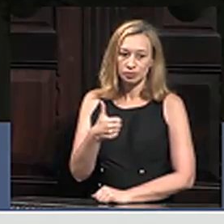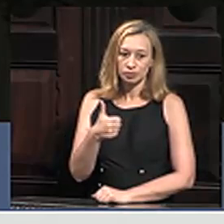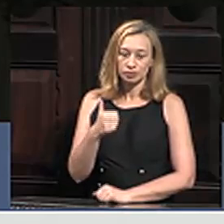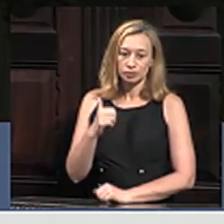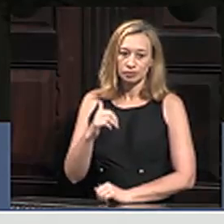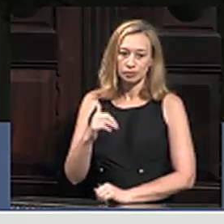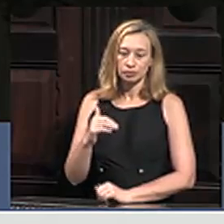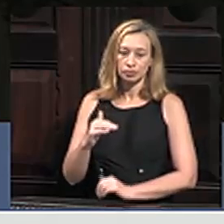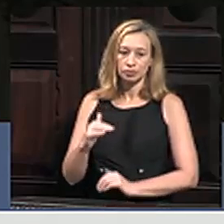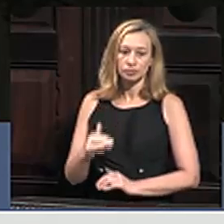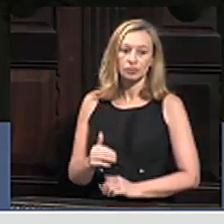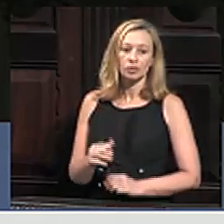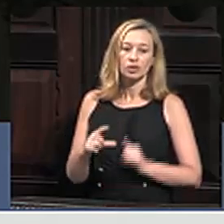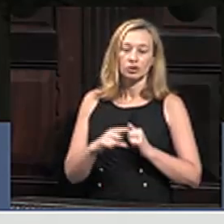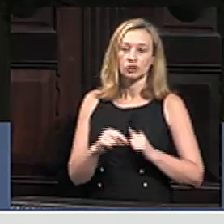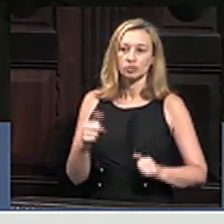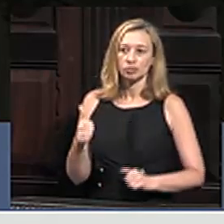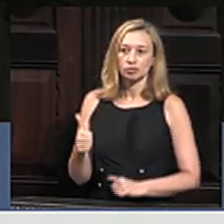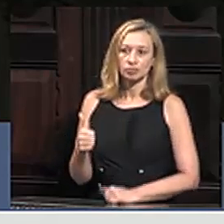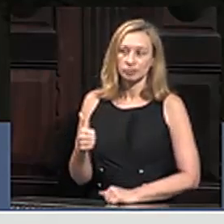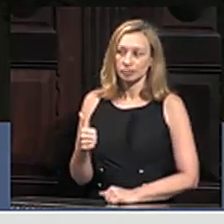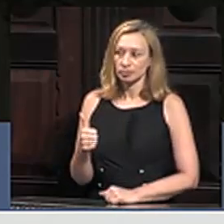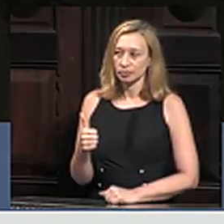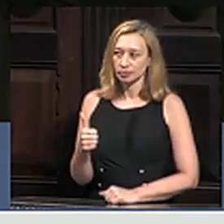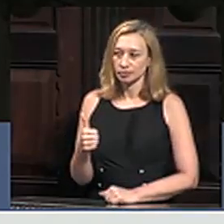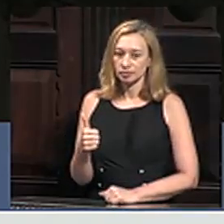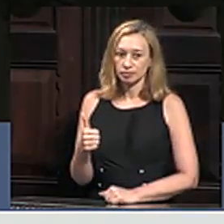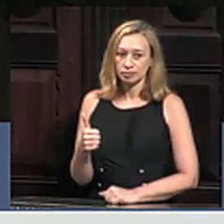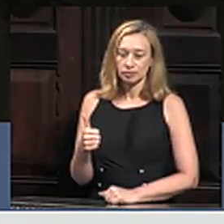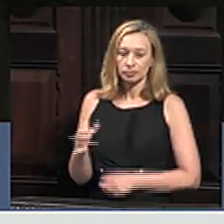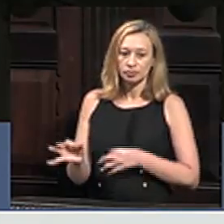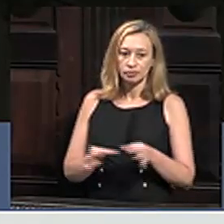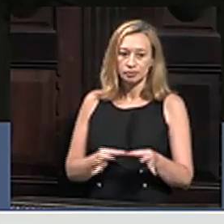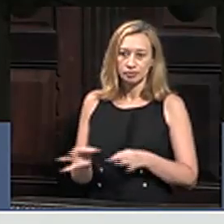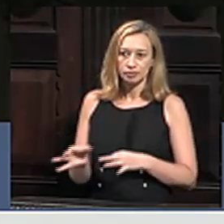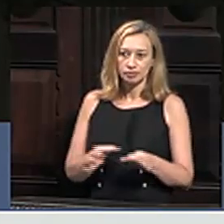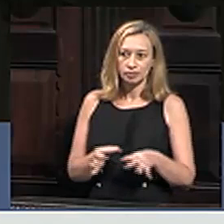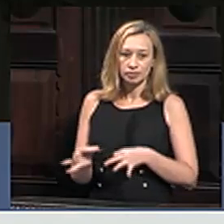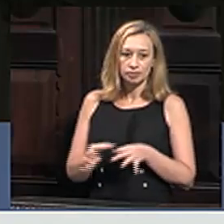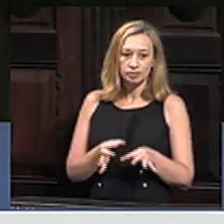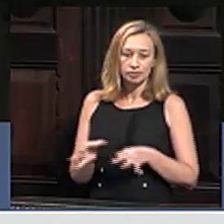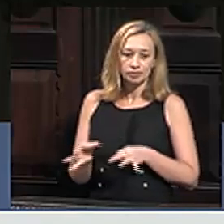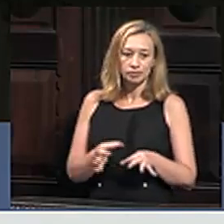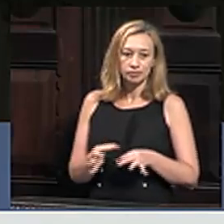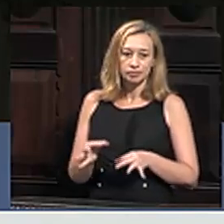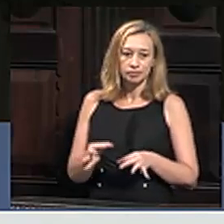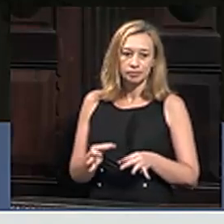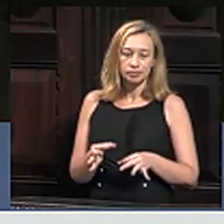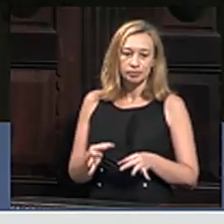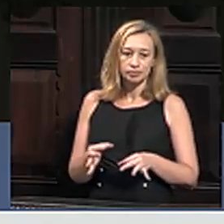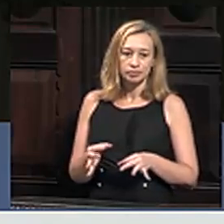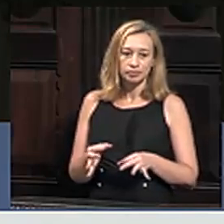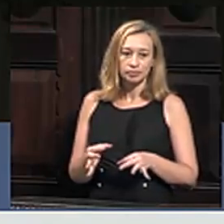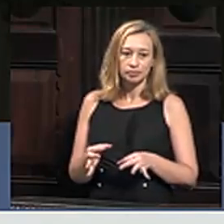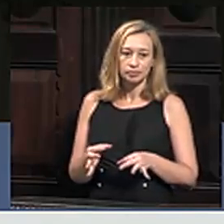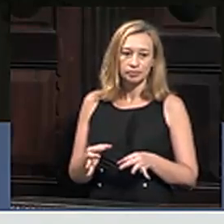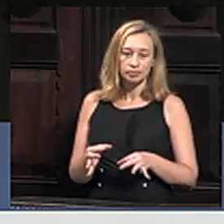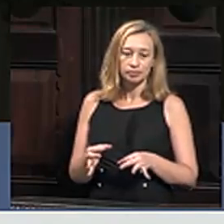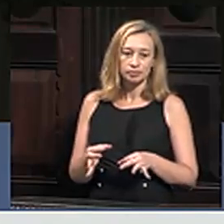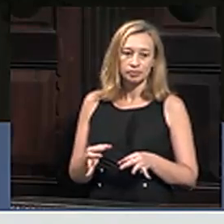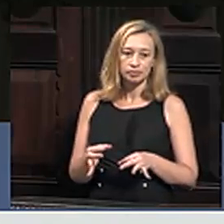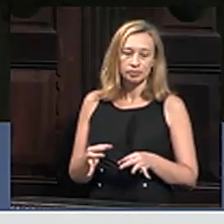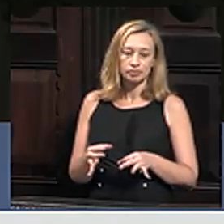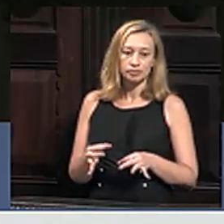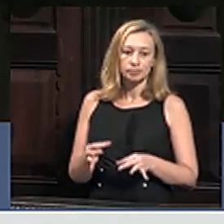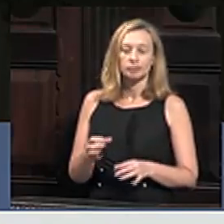supressiva ao artigo 1º, mutila o projeto a rejeito, do deputado